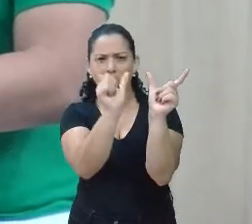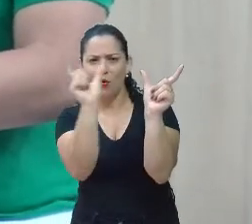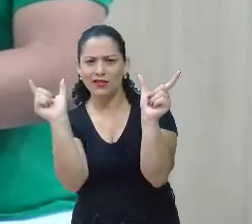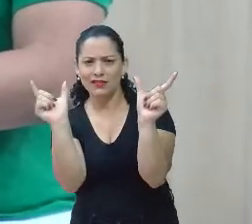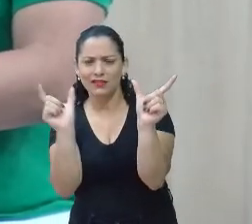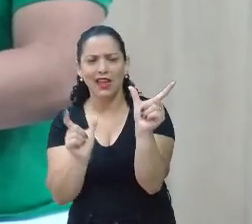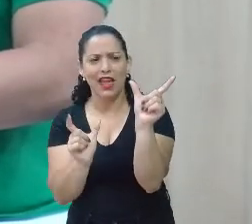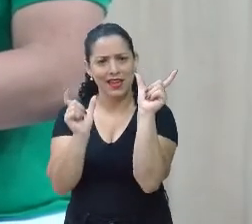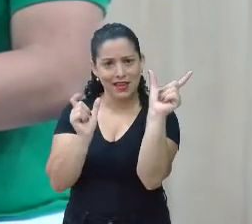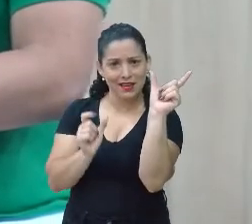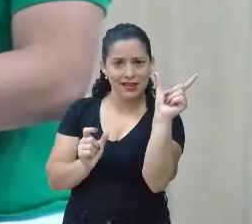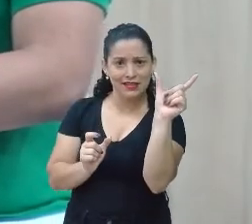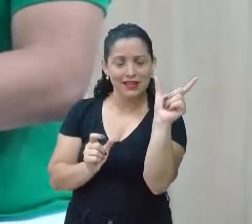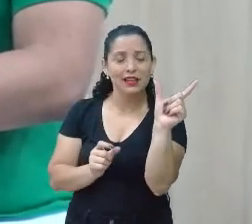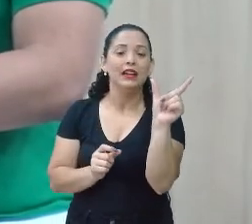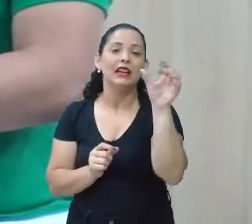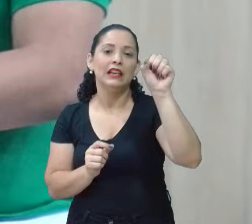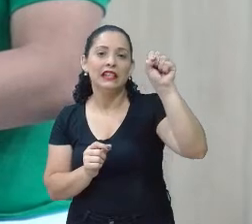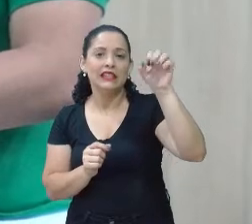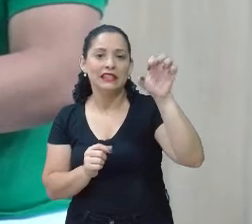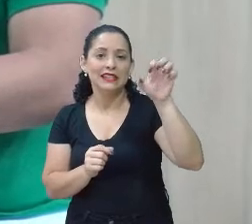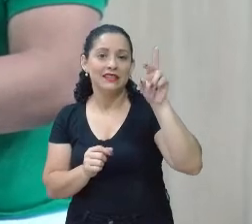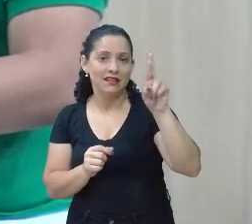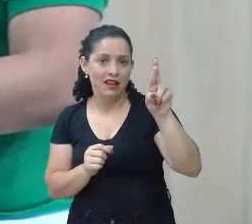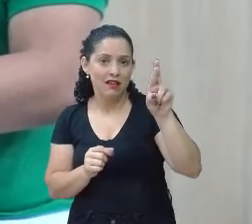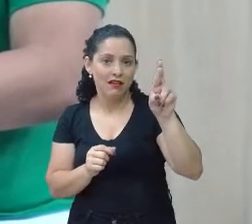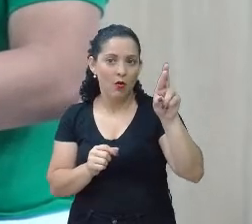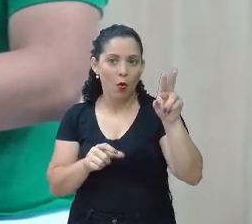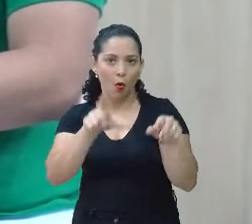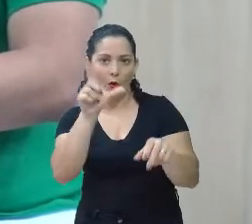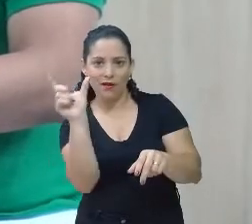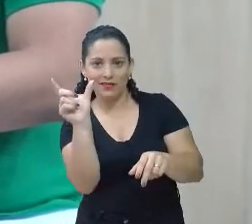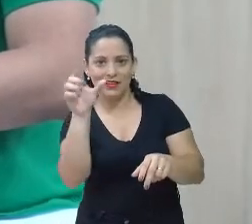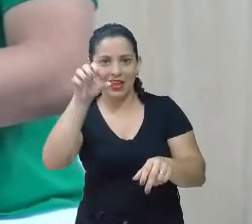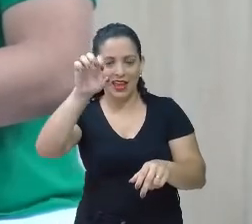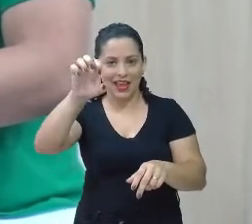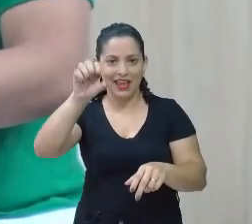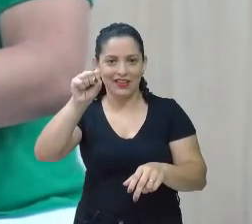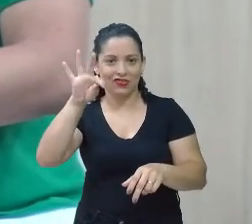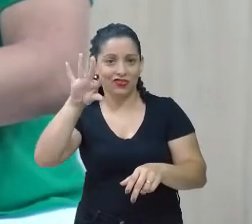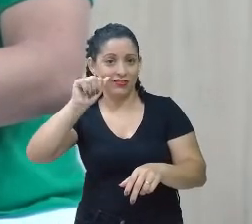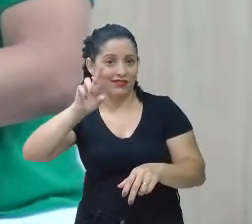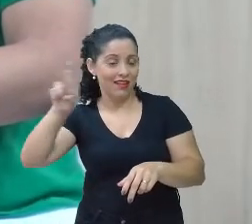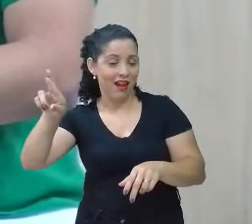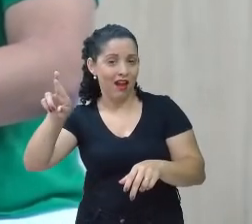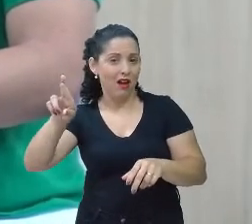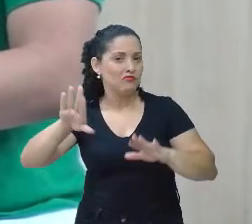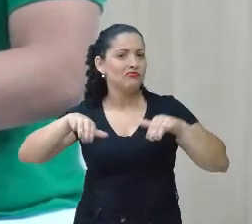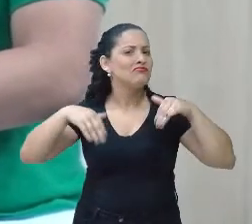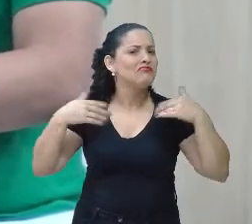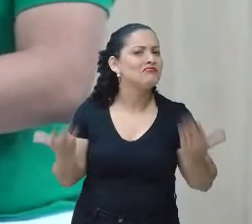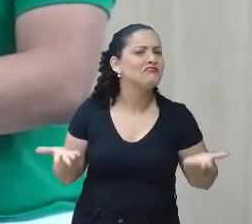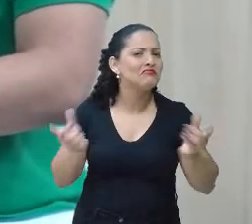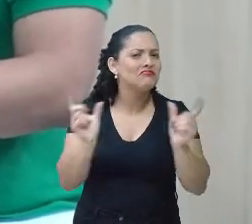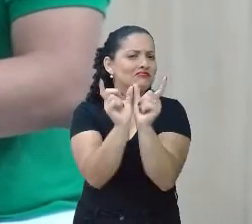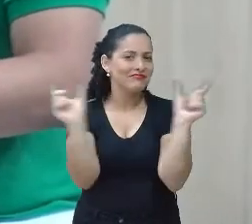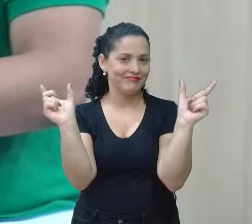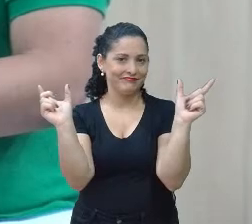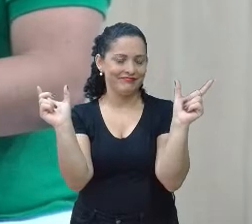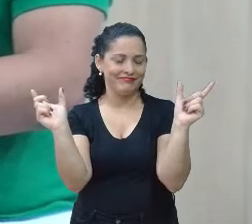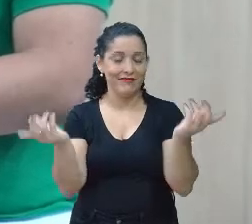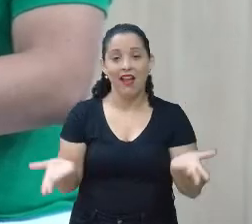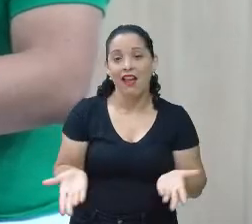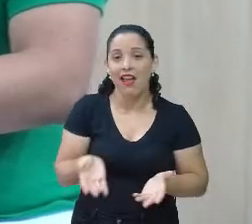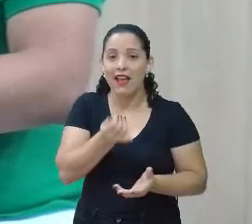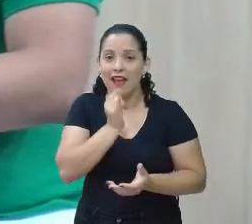exemplo, doente, eu estou doente, é diferente de eu sou doente, né? O professor Rony estava